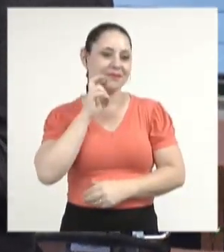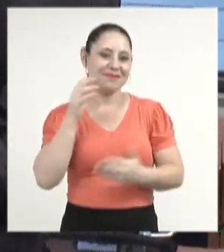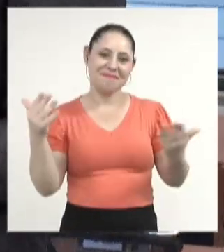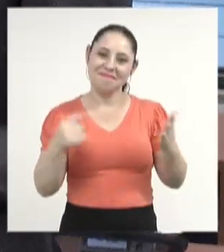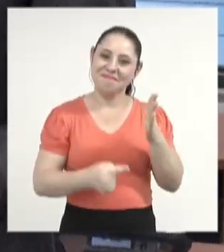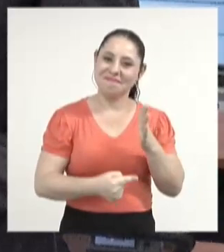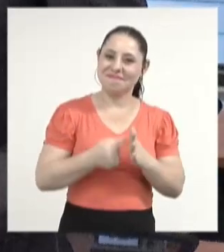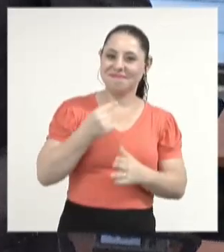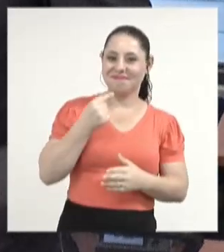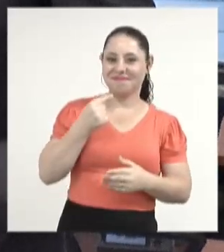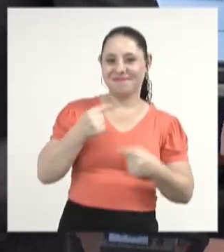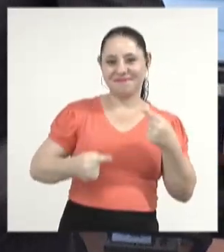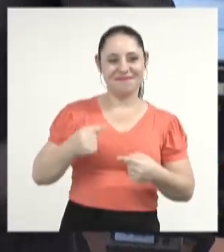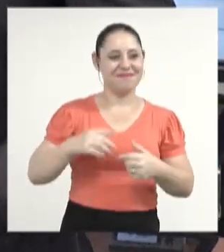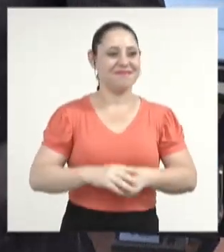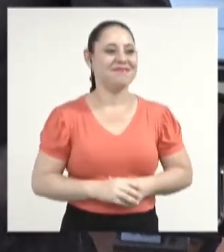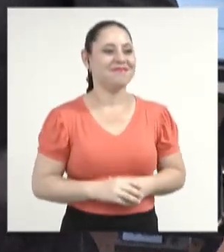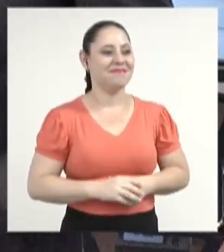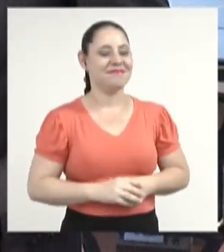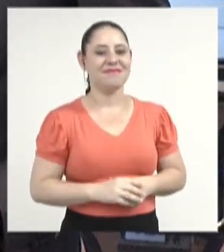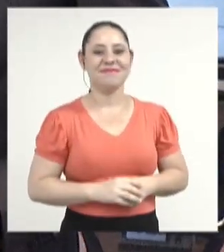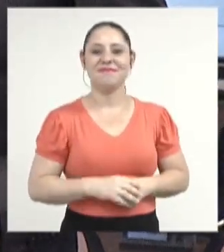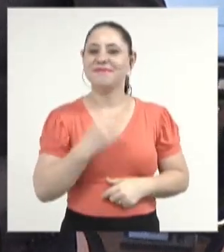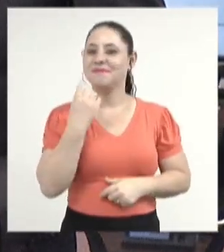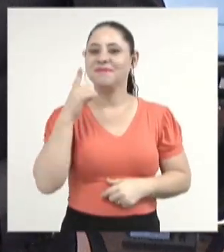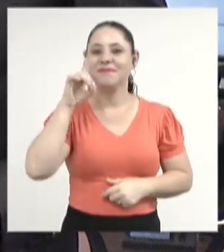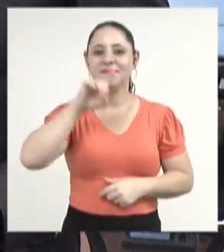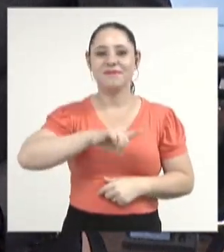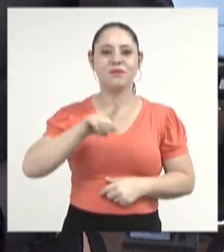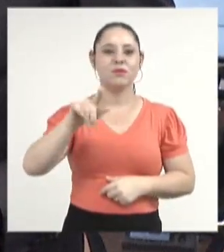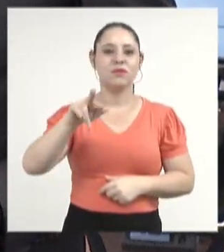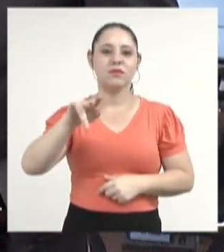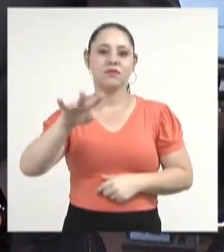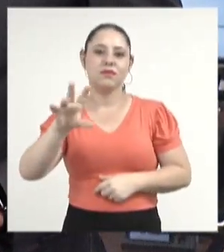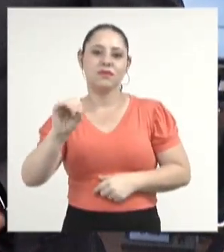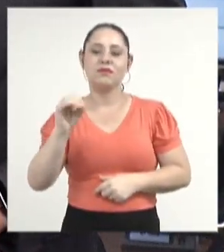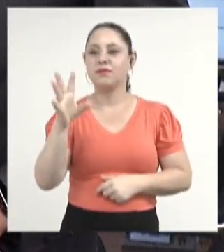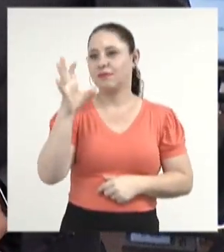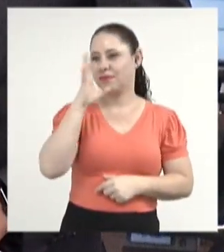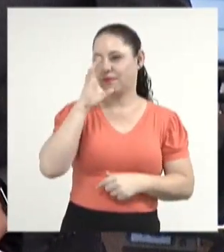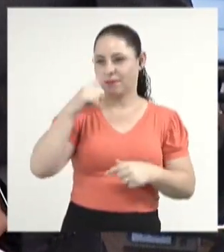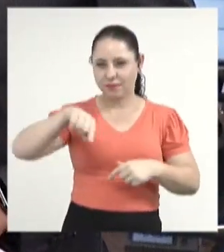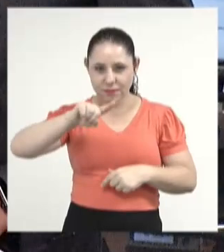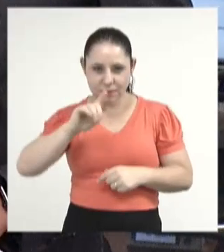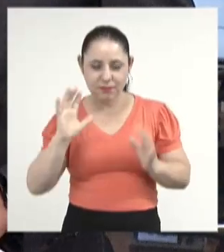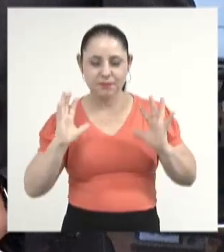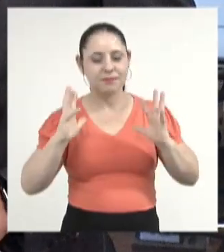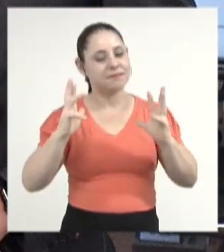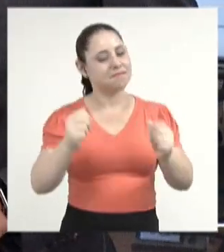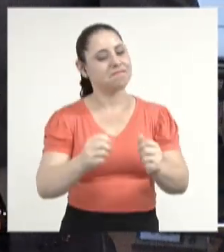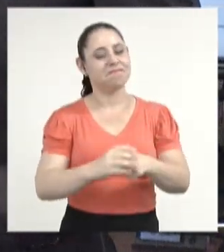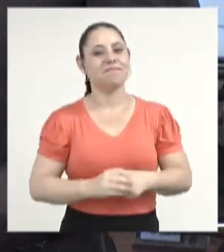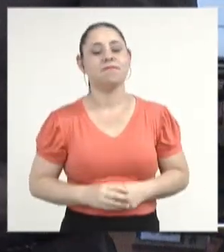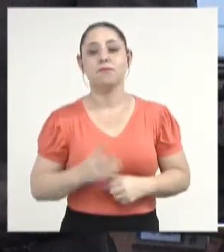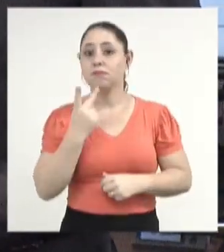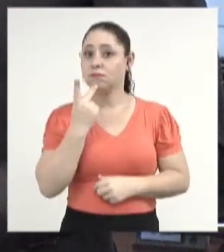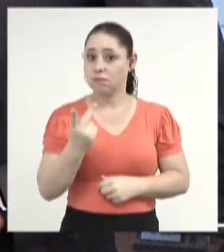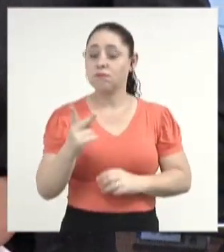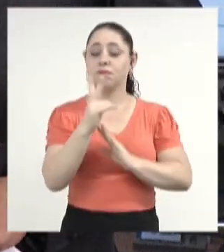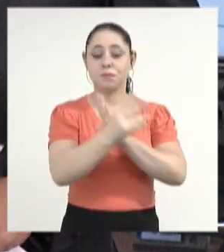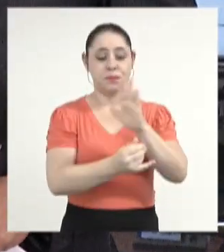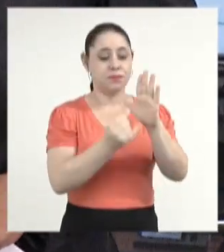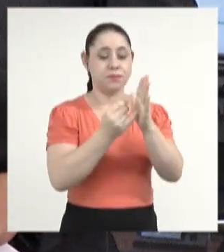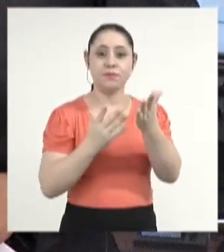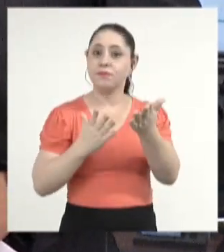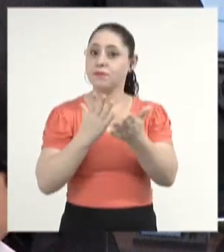agora a primeira discussão. Bom dia, Maritê. Bom dia, Gustavo, e a todos que nos acompanham neste momento. Bom, vamos falar dos projetos que